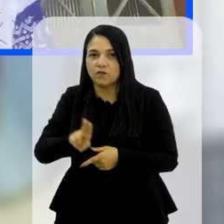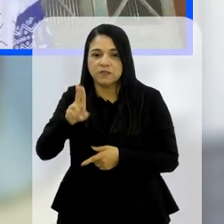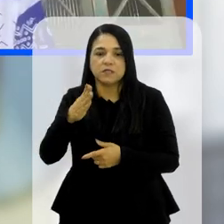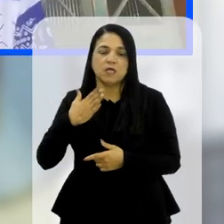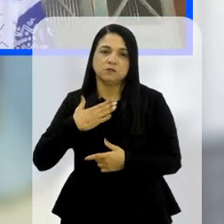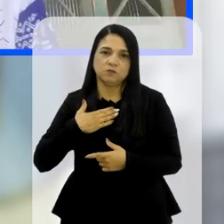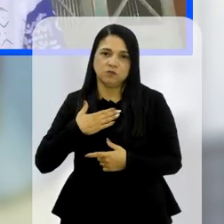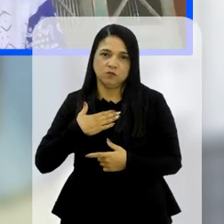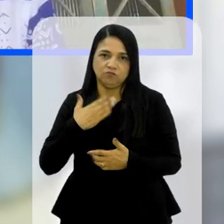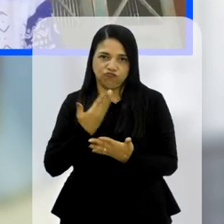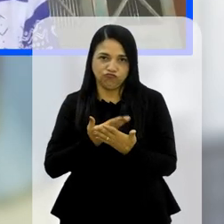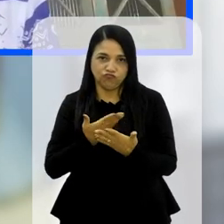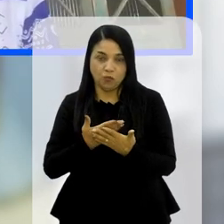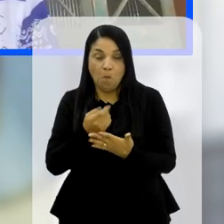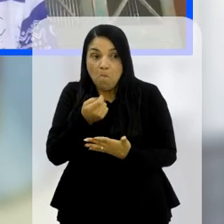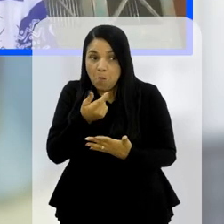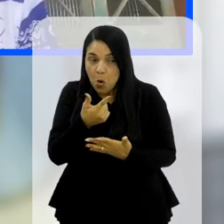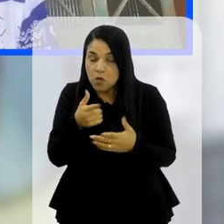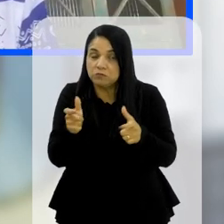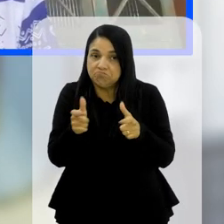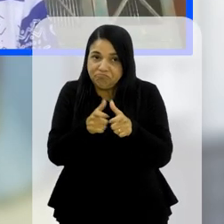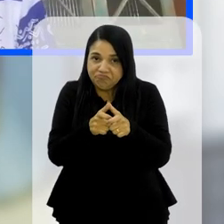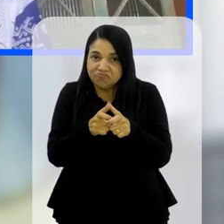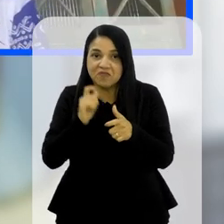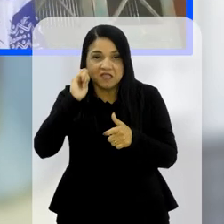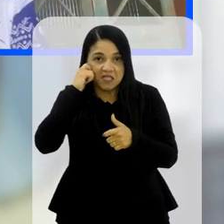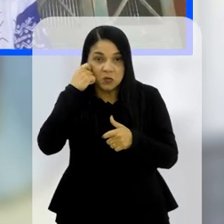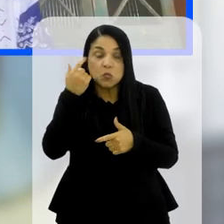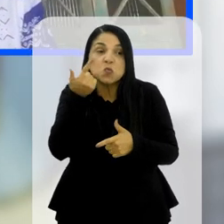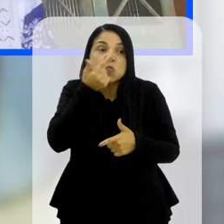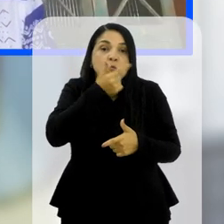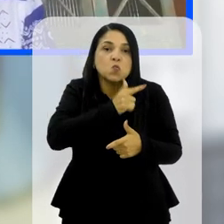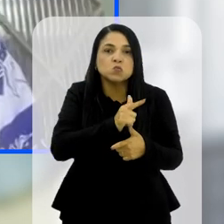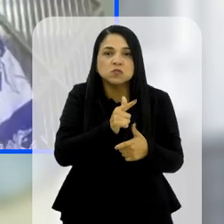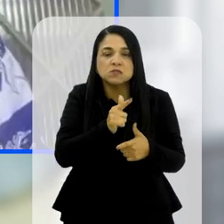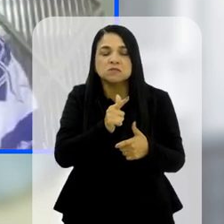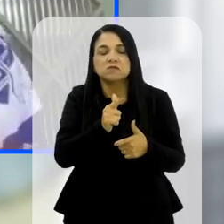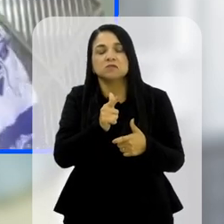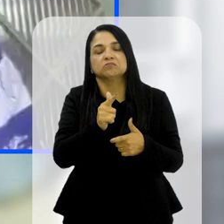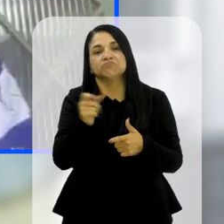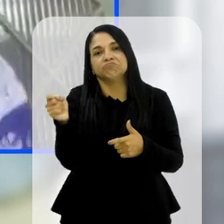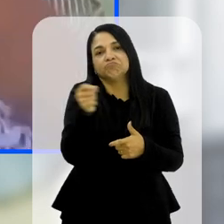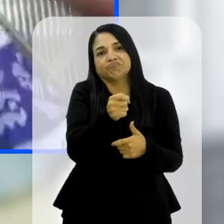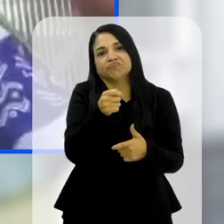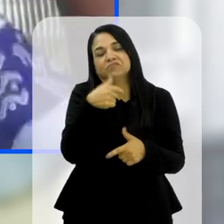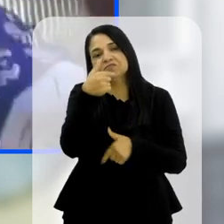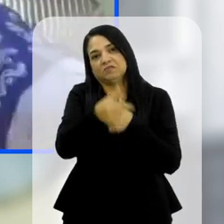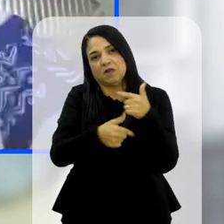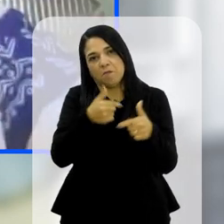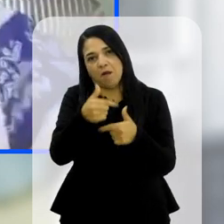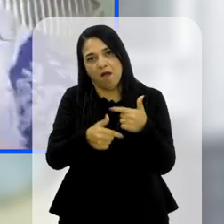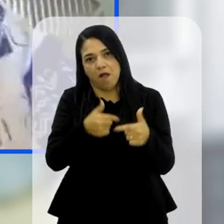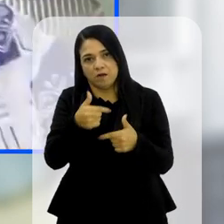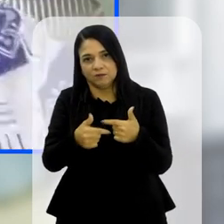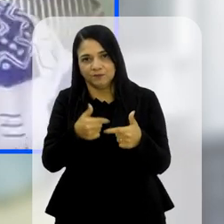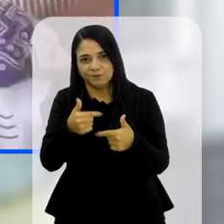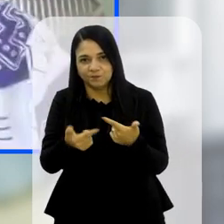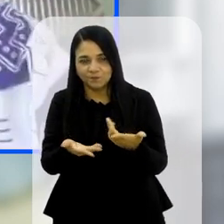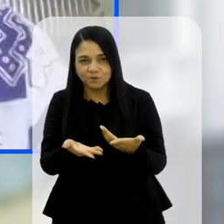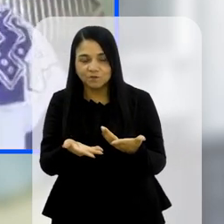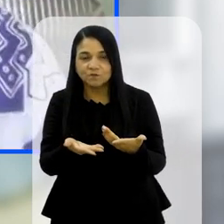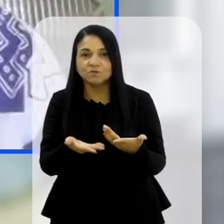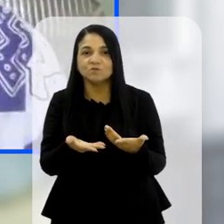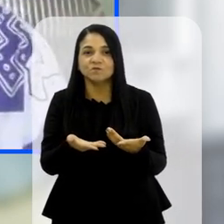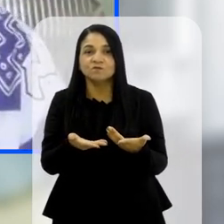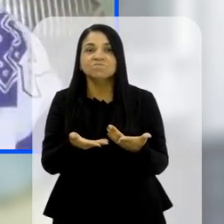dentro da minha universidade, que também já tinham poucas pessoas negras, por exemplo, conseguiram estar no mercado de trabalho